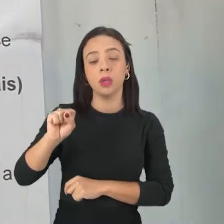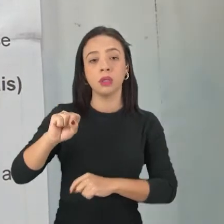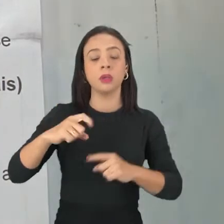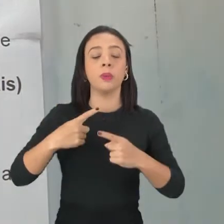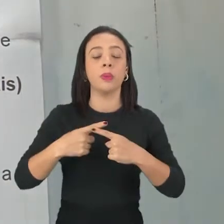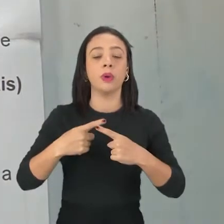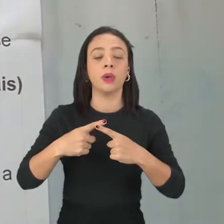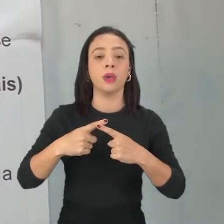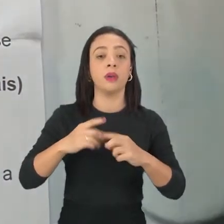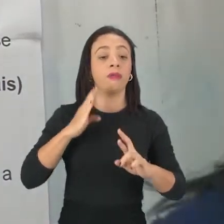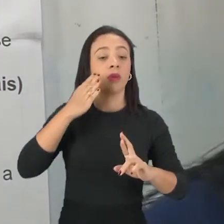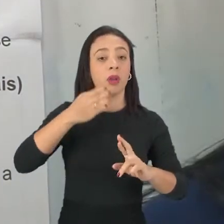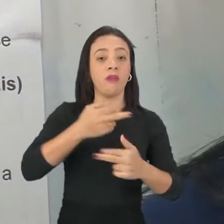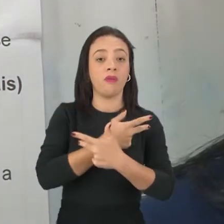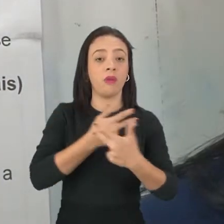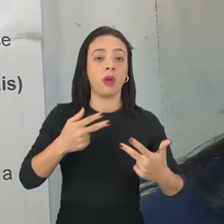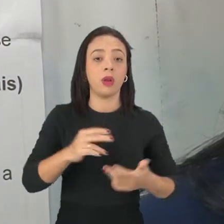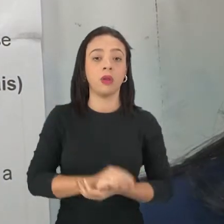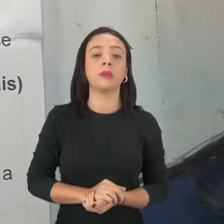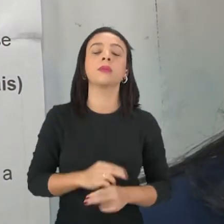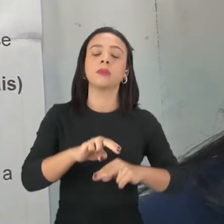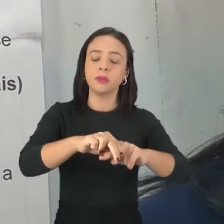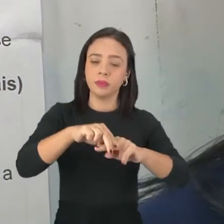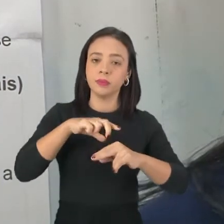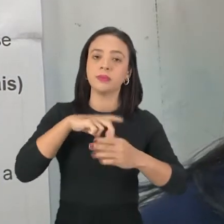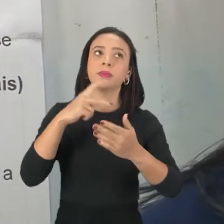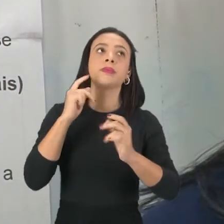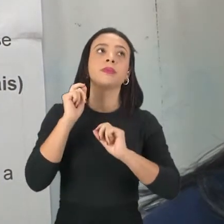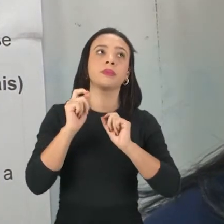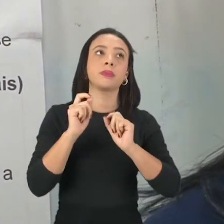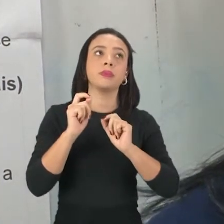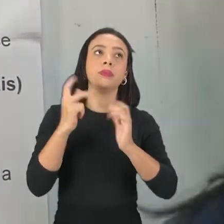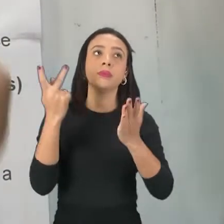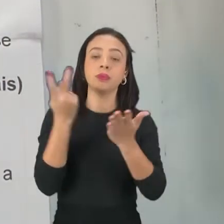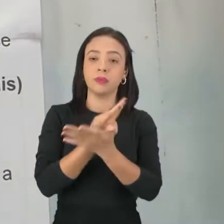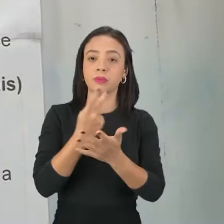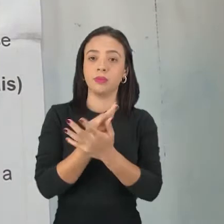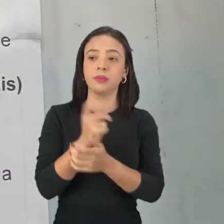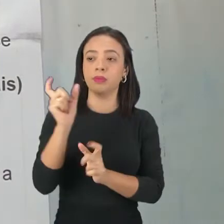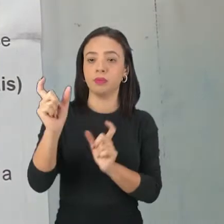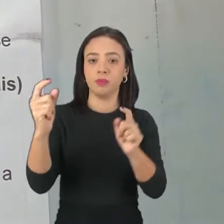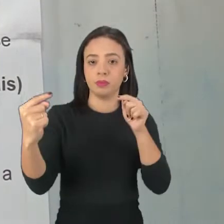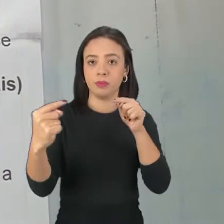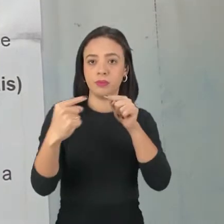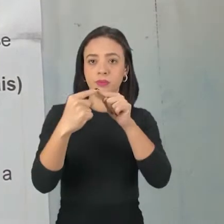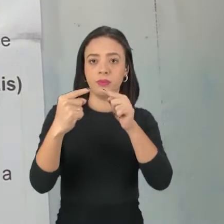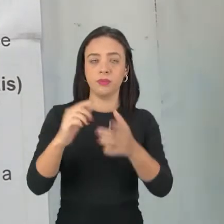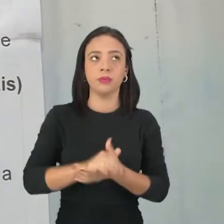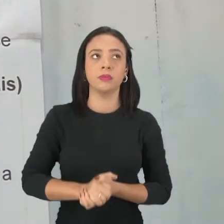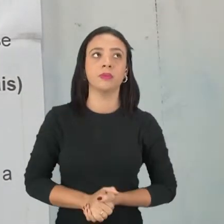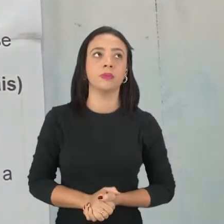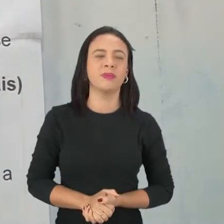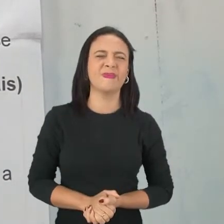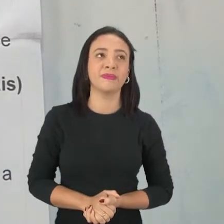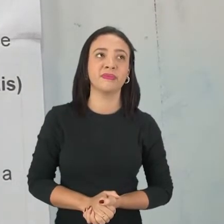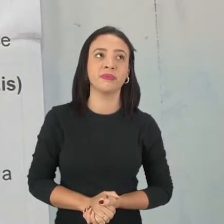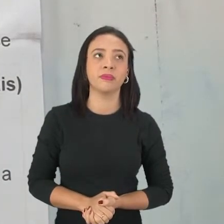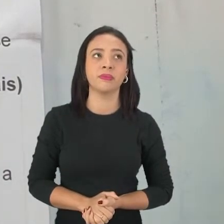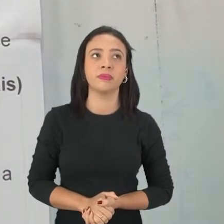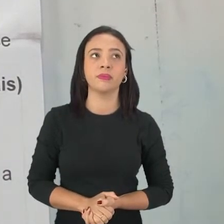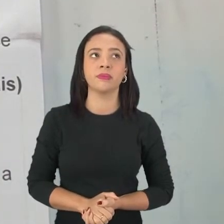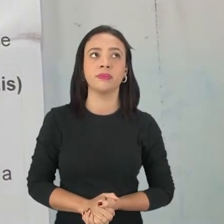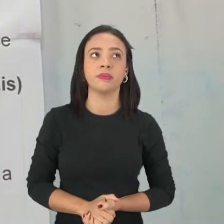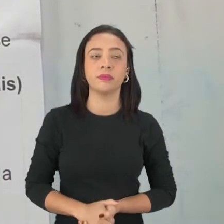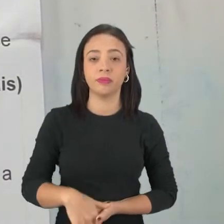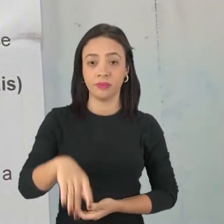um né então vendo concordância aí ó aquele se refere Ok tem um erro de